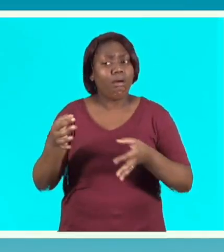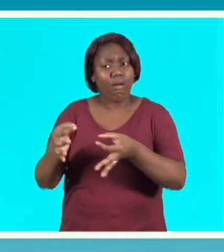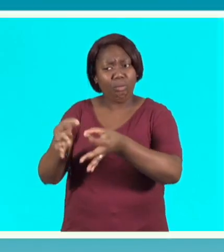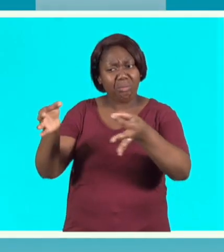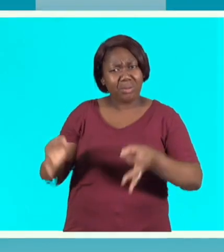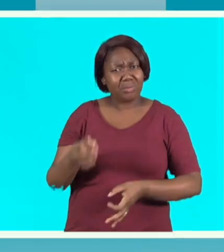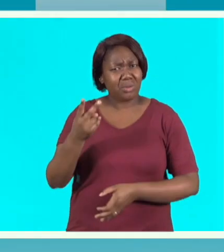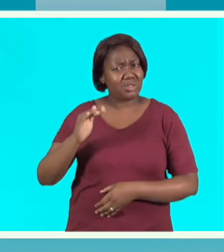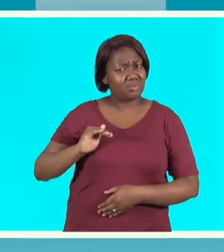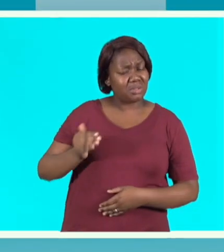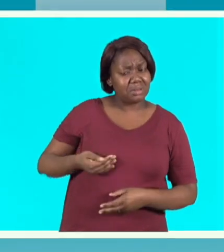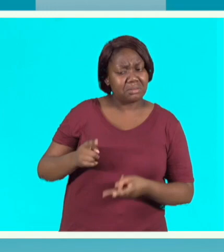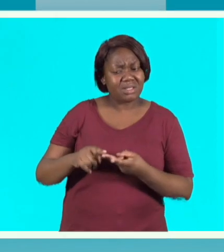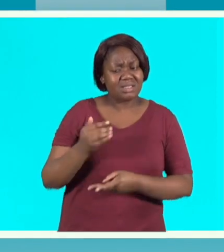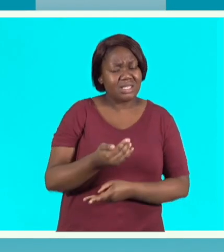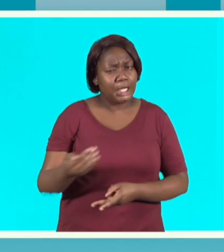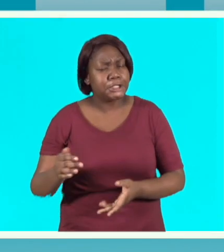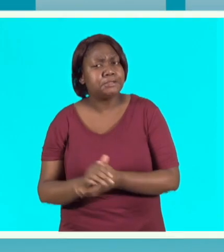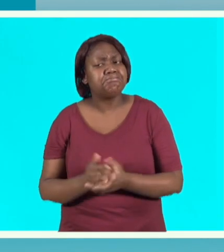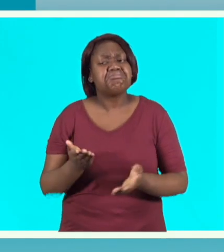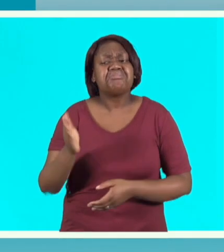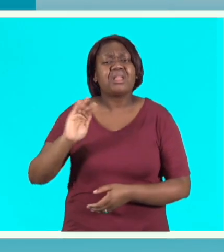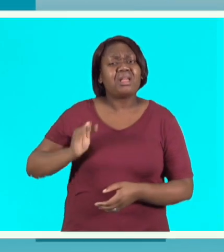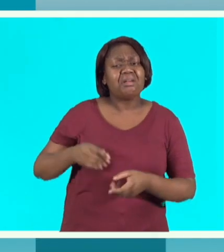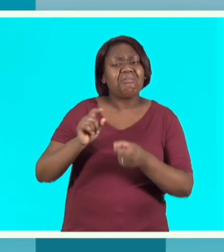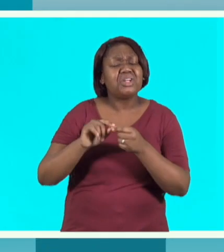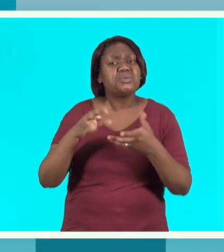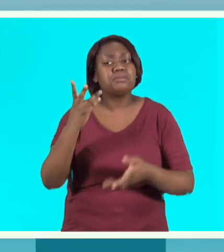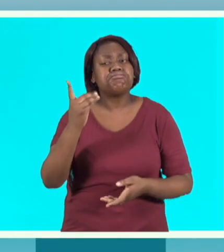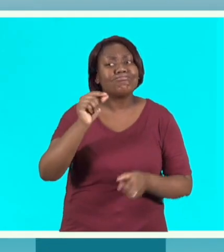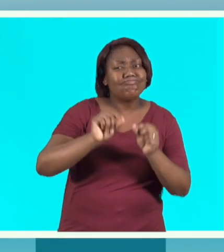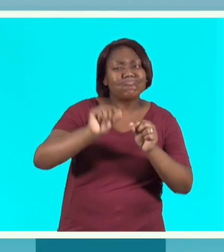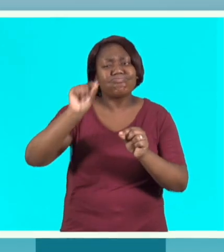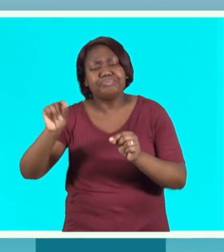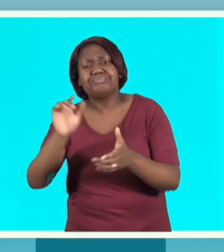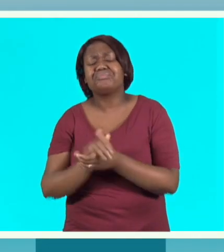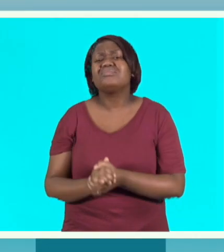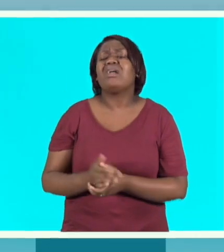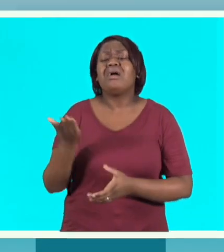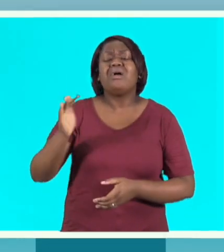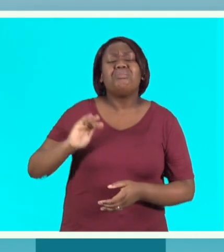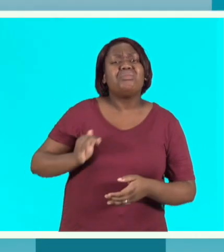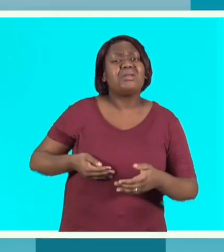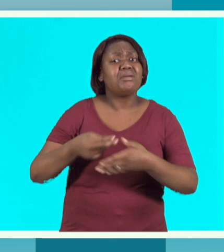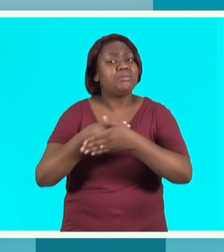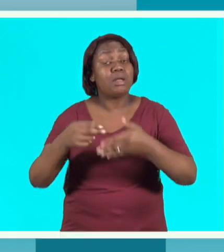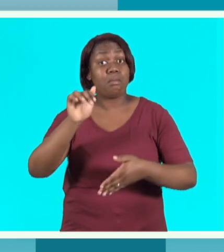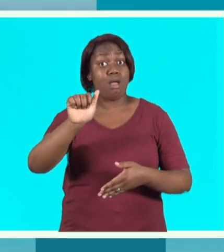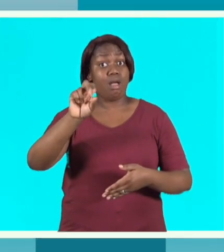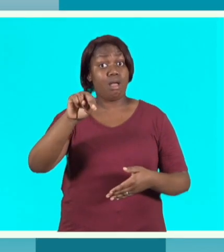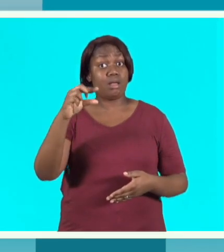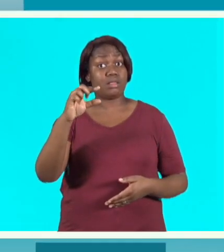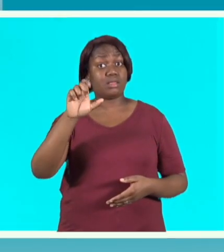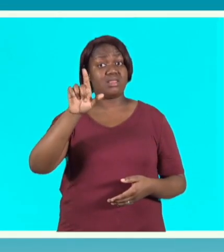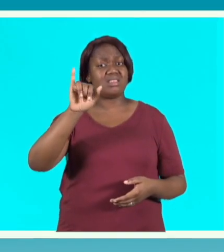na região austral de África. O documento estima que quase uma em cada duas mulheres casou